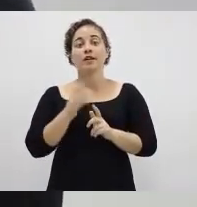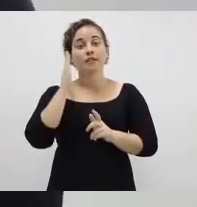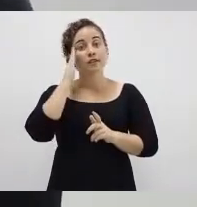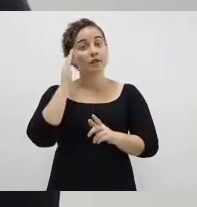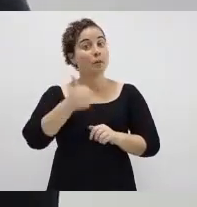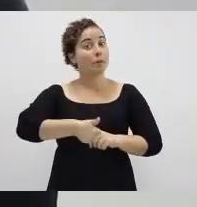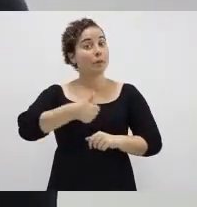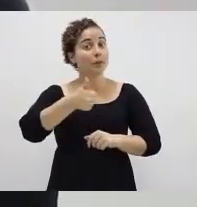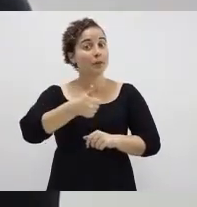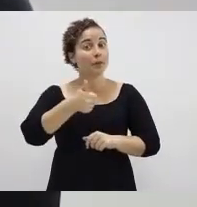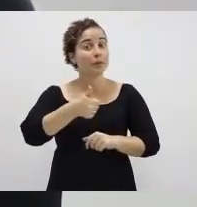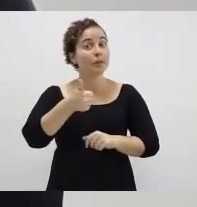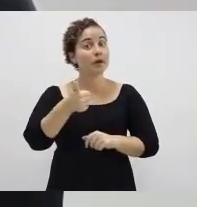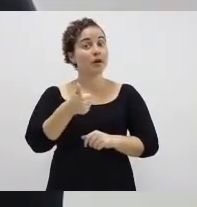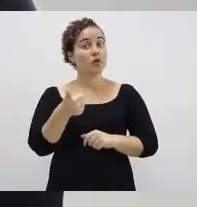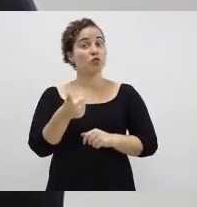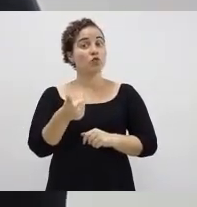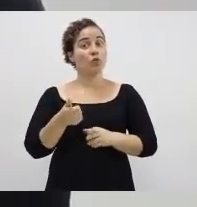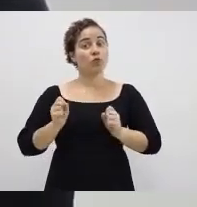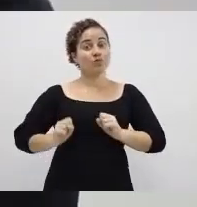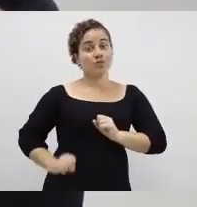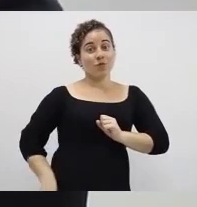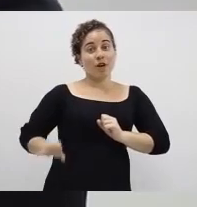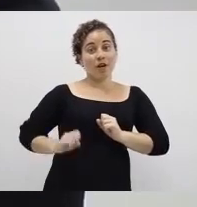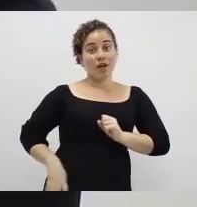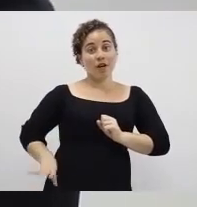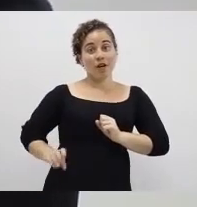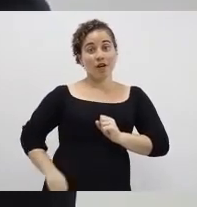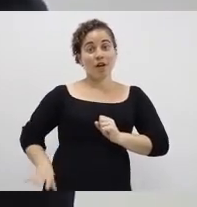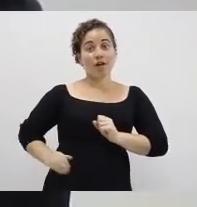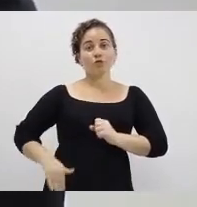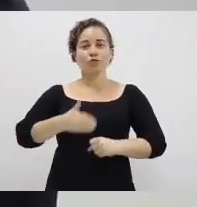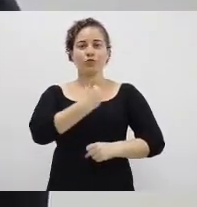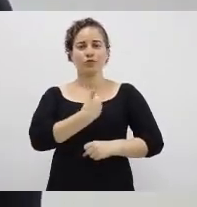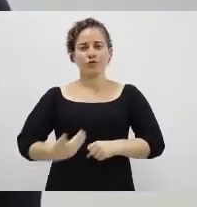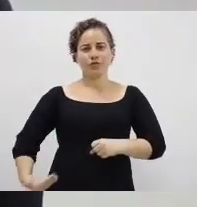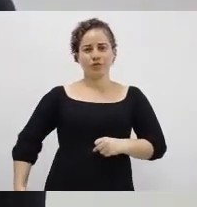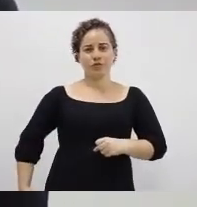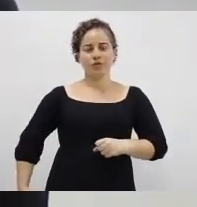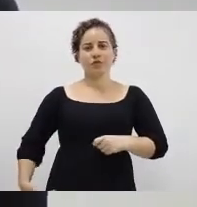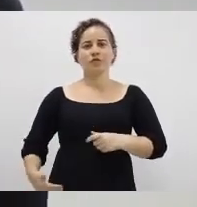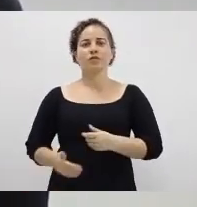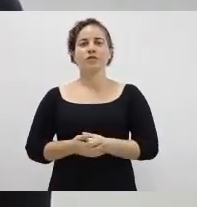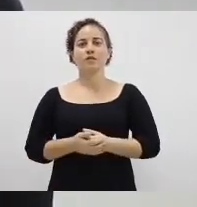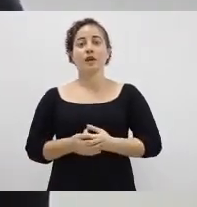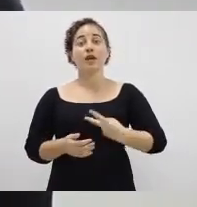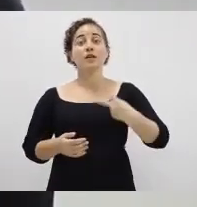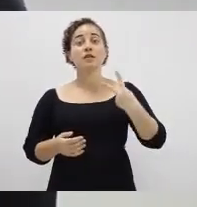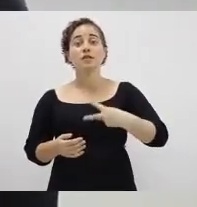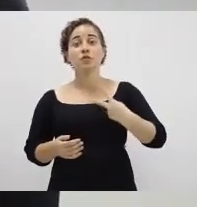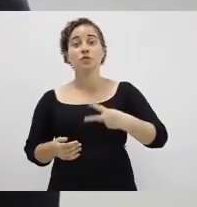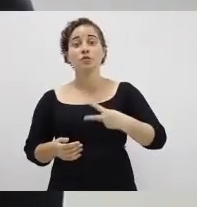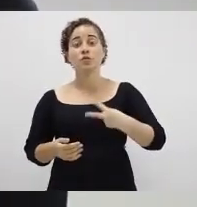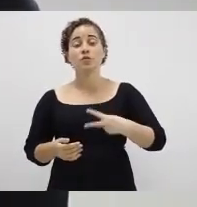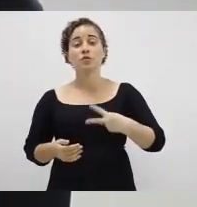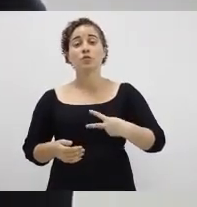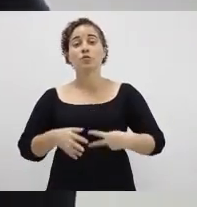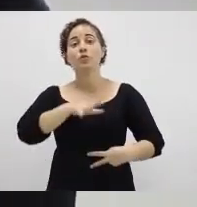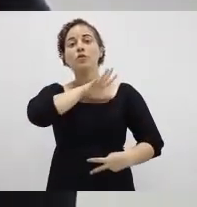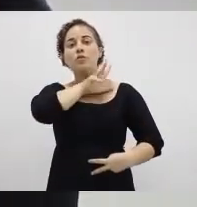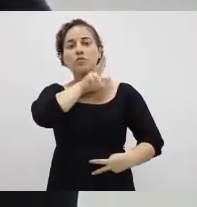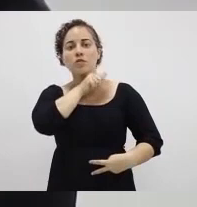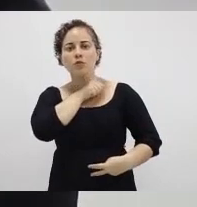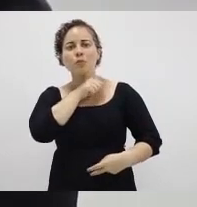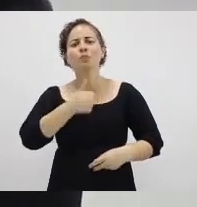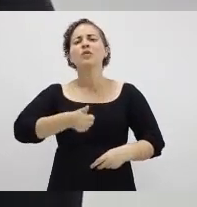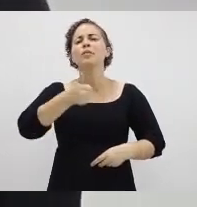número 1 são os gastos do governo e o instrumento número 2 são os impostos. Como é que funcionam os gastos